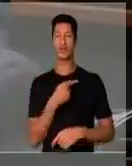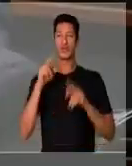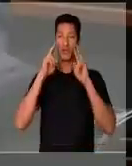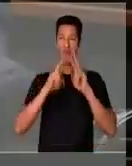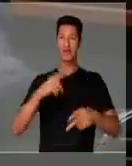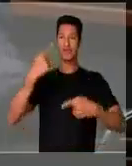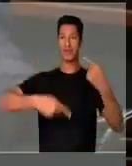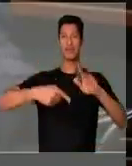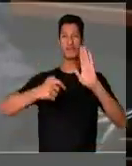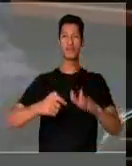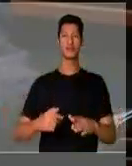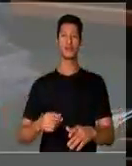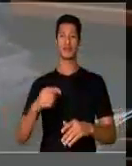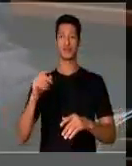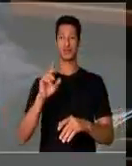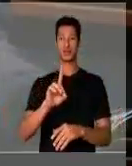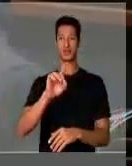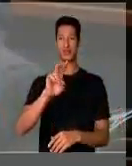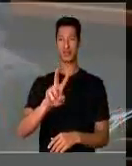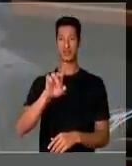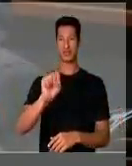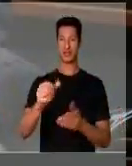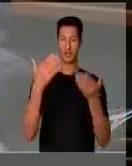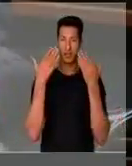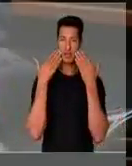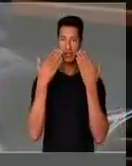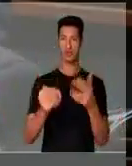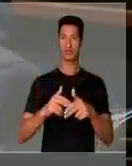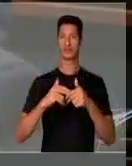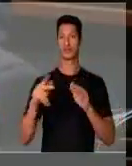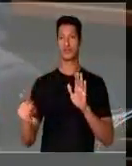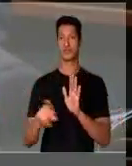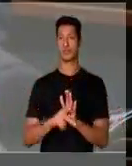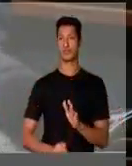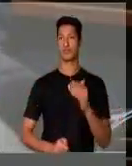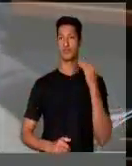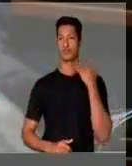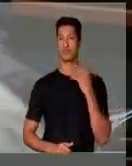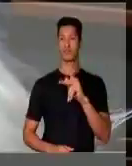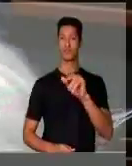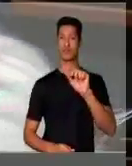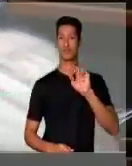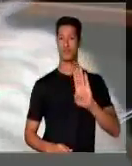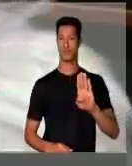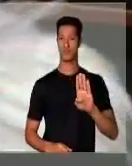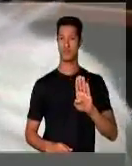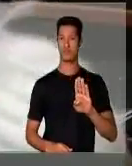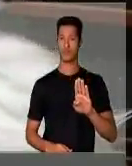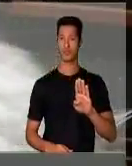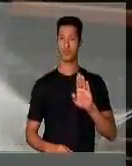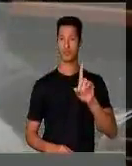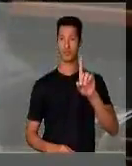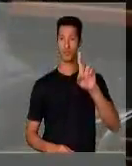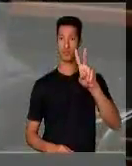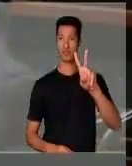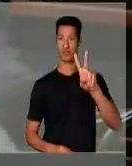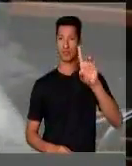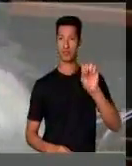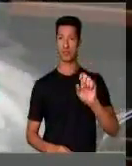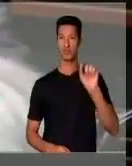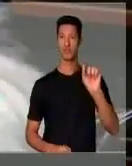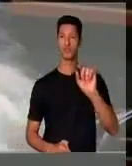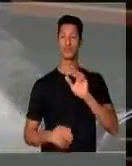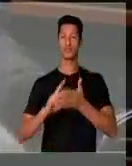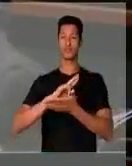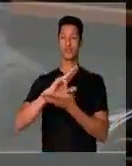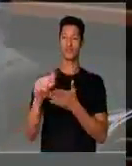vimos e debatemos aqui o DVS apresentado pela própria bancada do PSB, um DVS de bancada, e